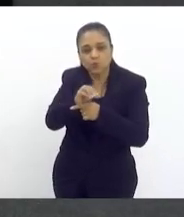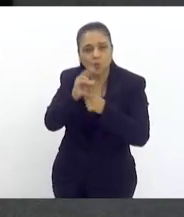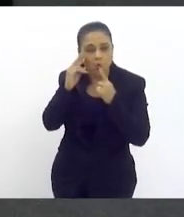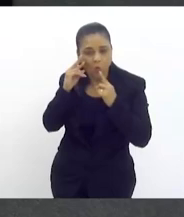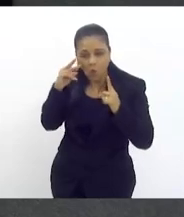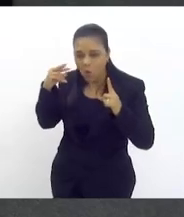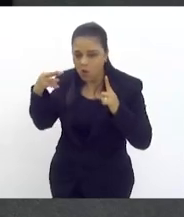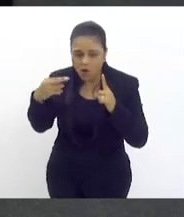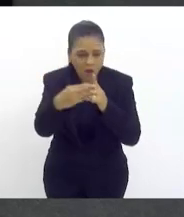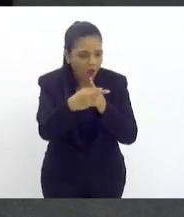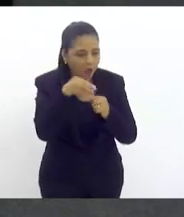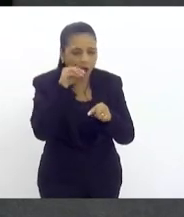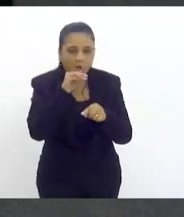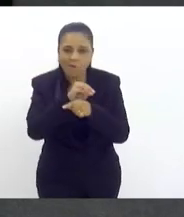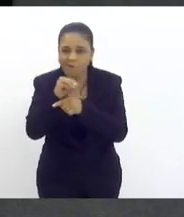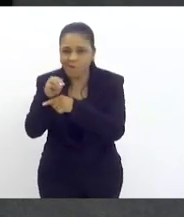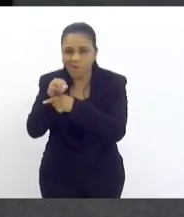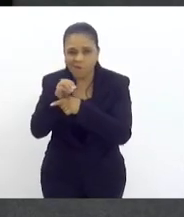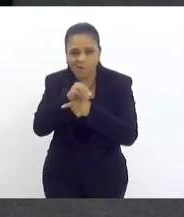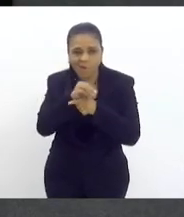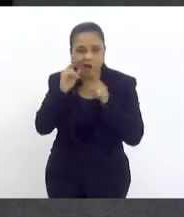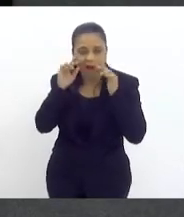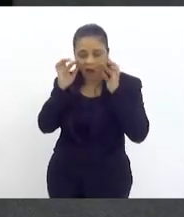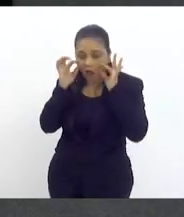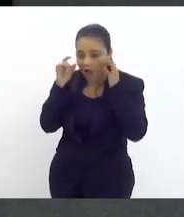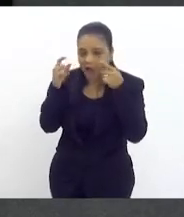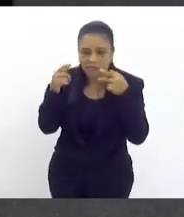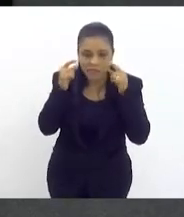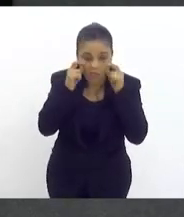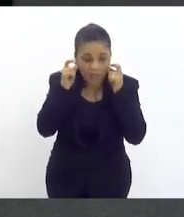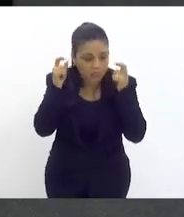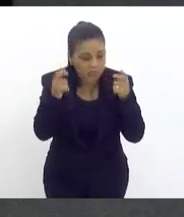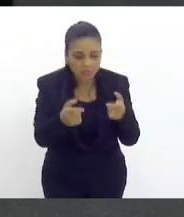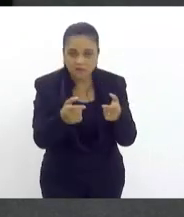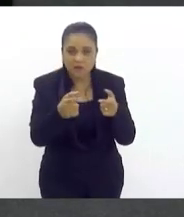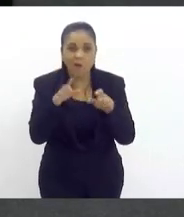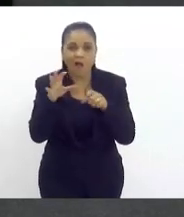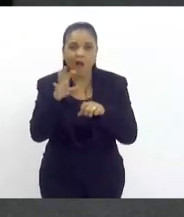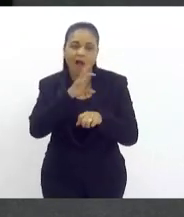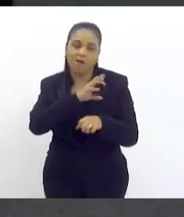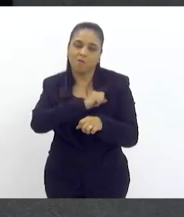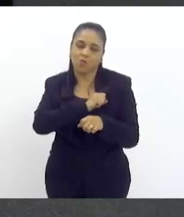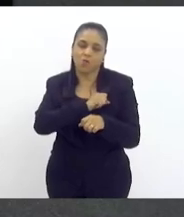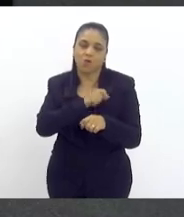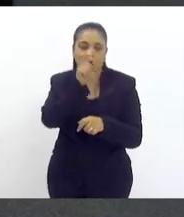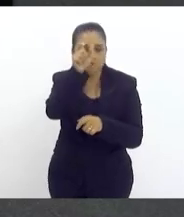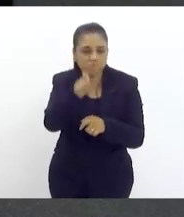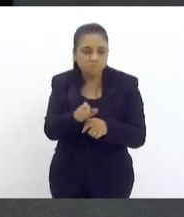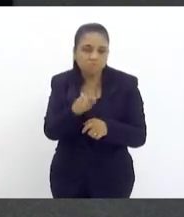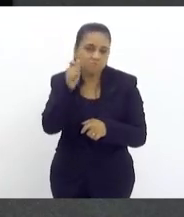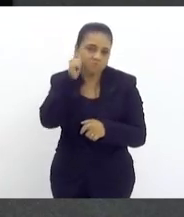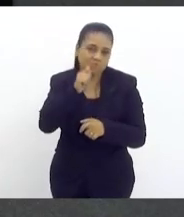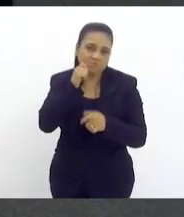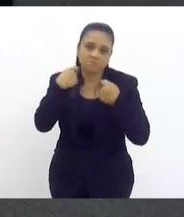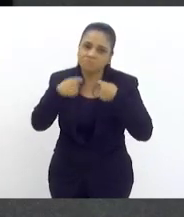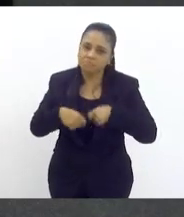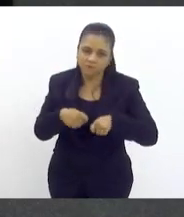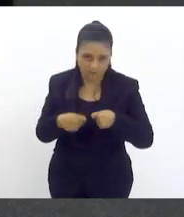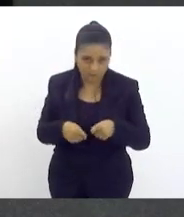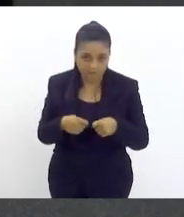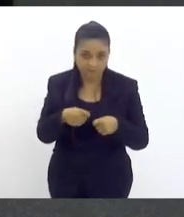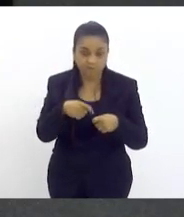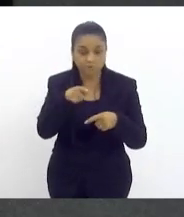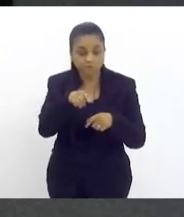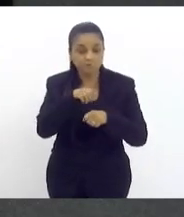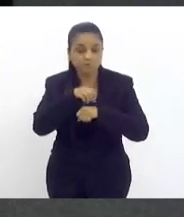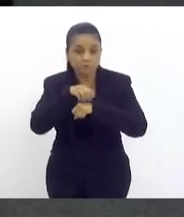olhar de cuidado, de atenção, de amor a quem precisa. Então, essa